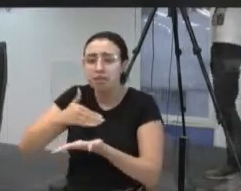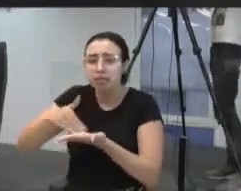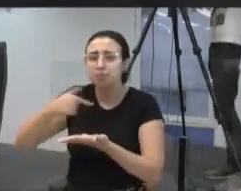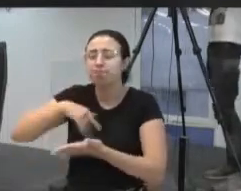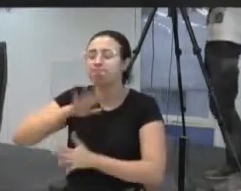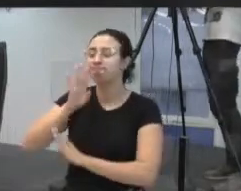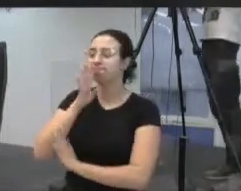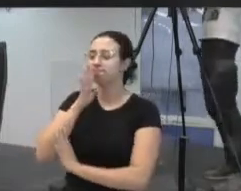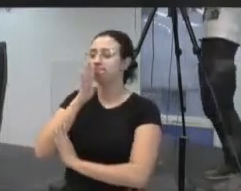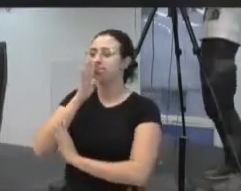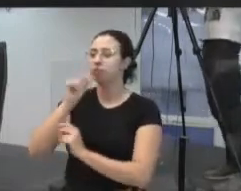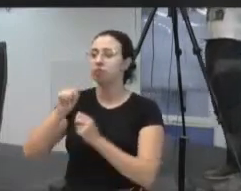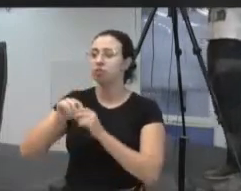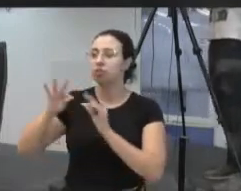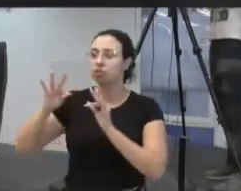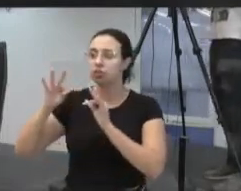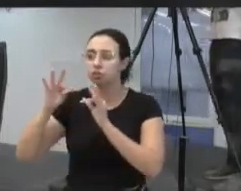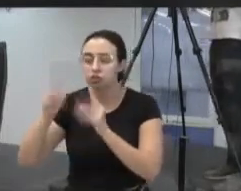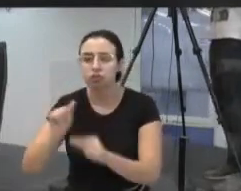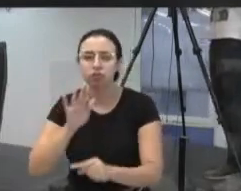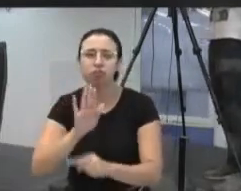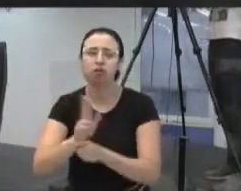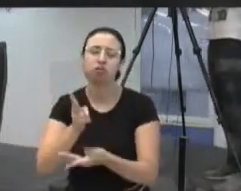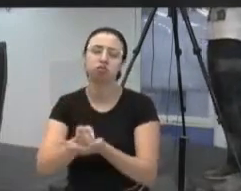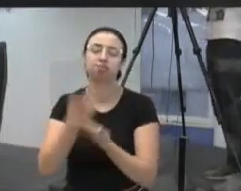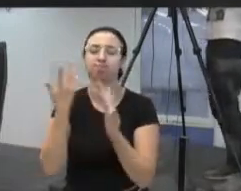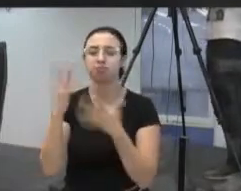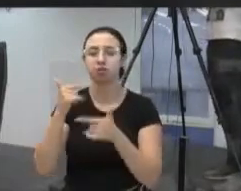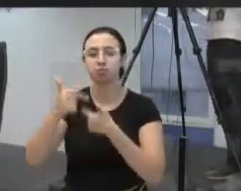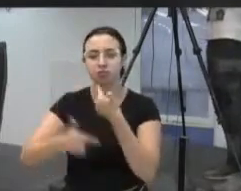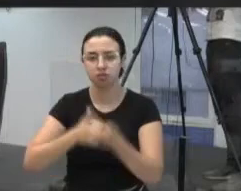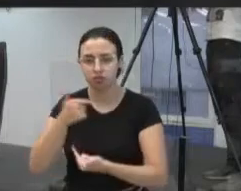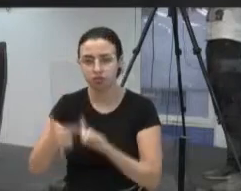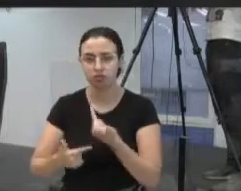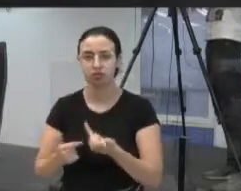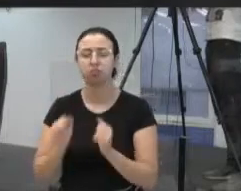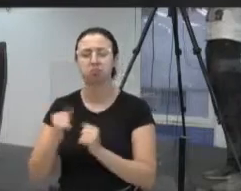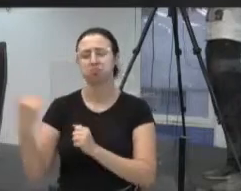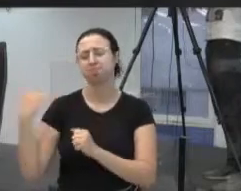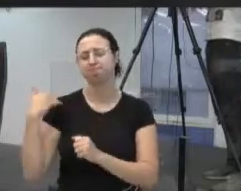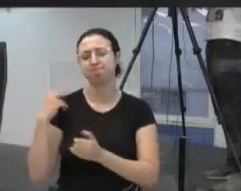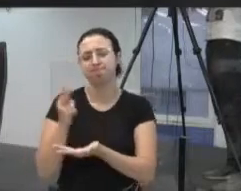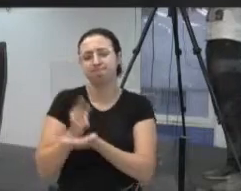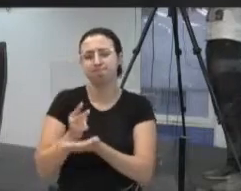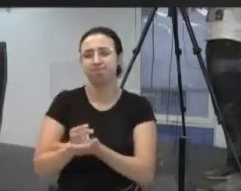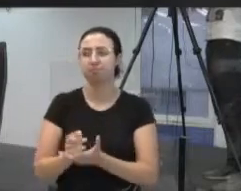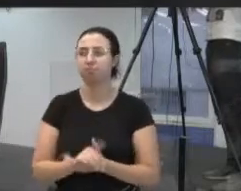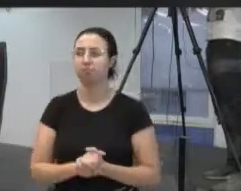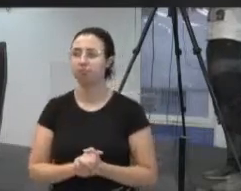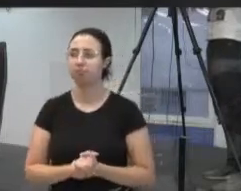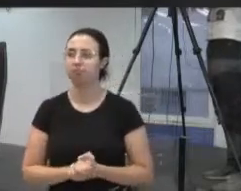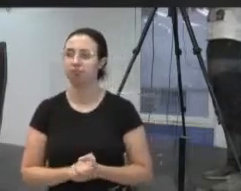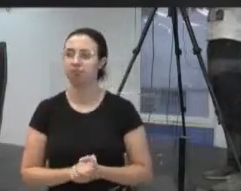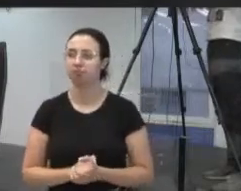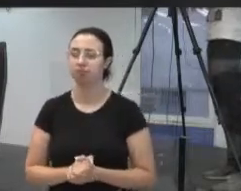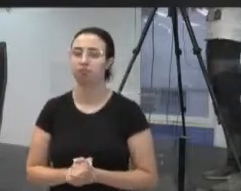vou fazer de tudo para sempre ajudar vocês. Parabéns pelo trabalho, contem sempre comigo. Um grande abraço.